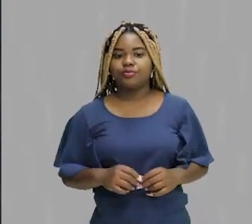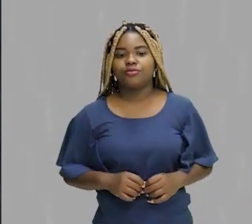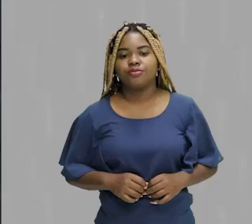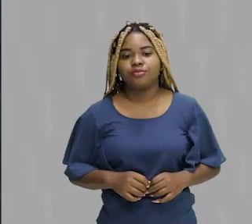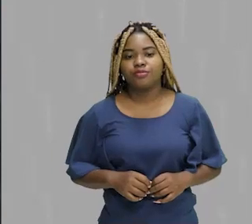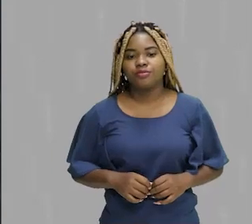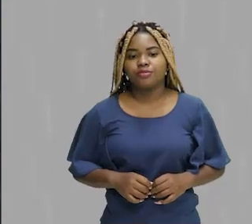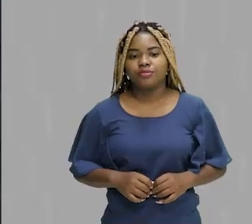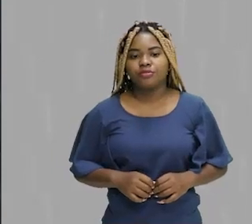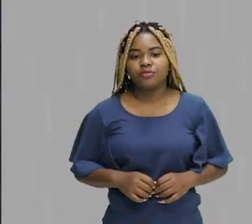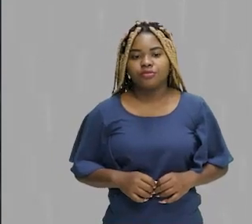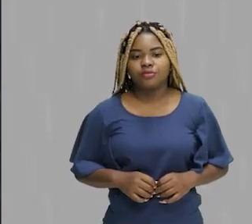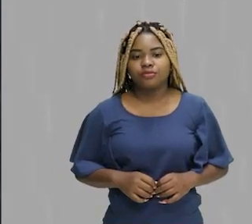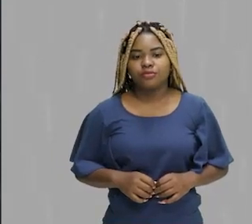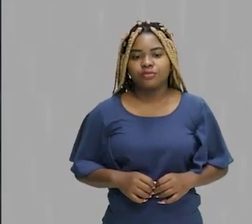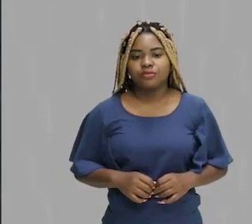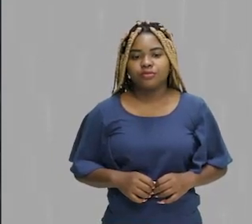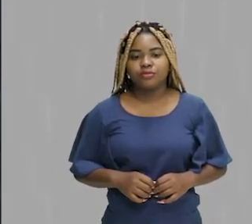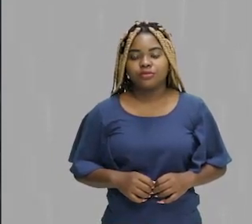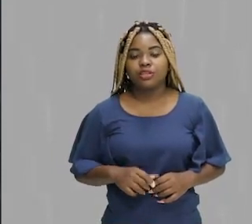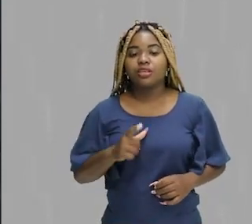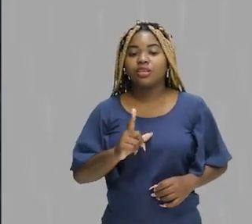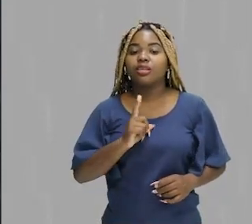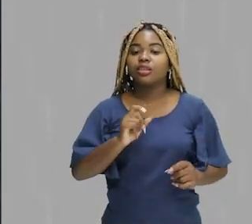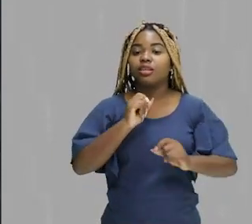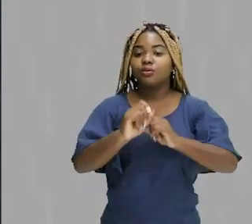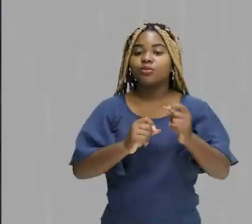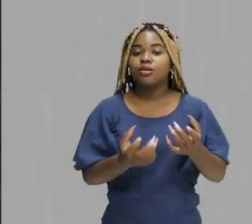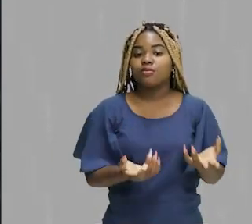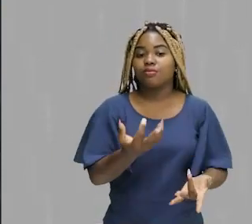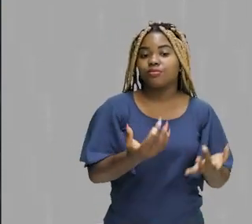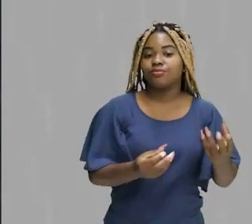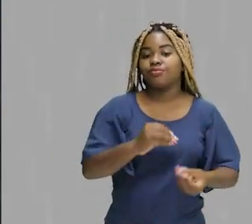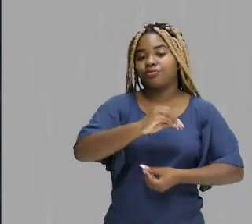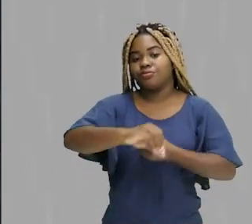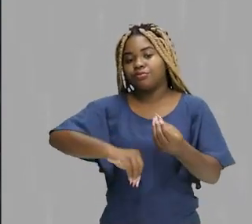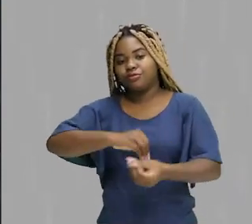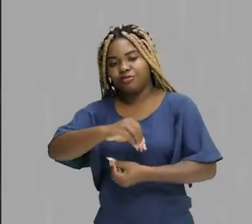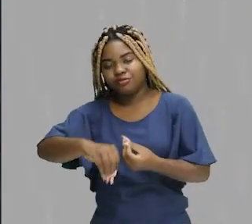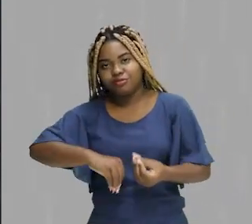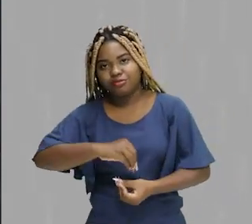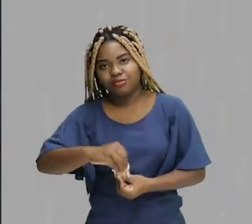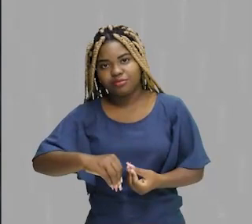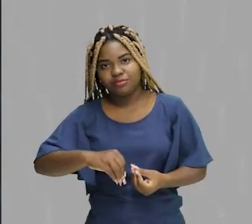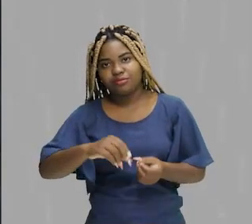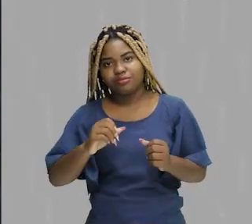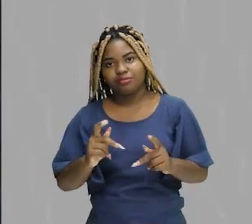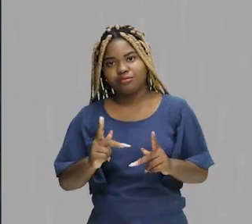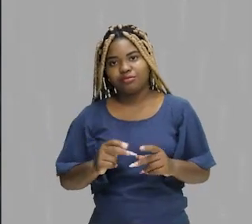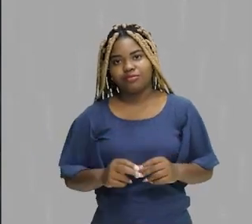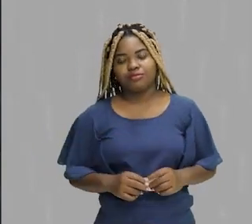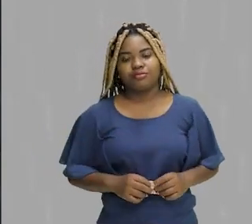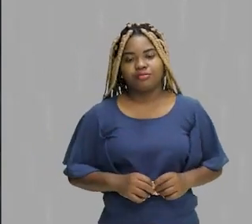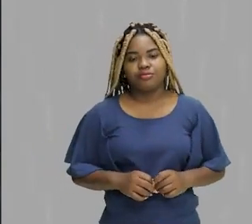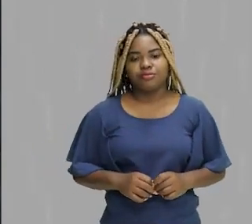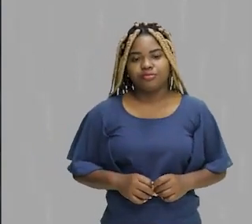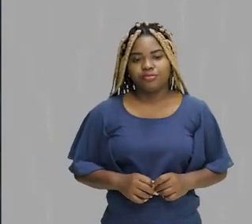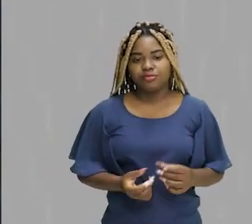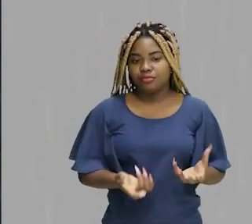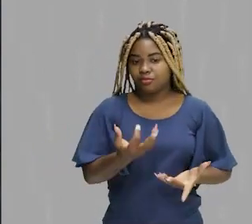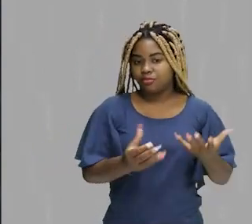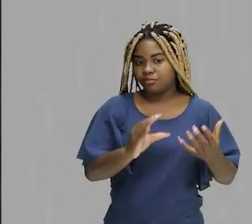de combustão é a queima de 1 mol de uma substância, tá? Então, a queima